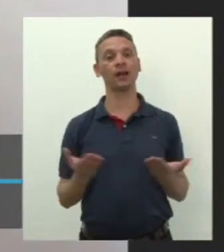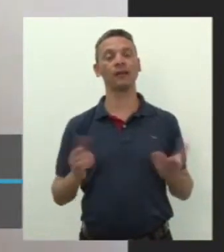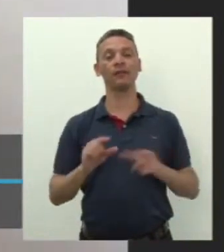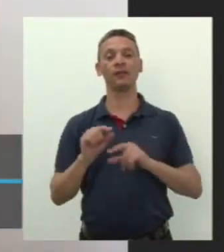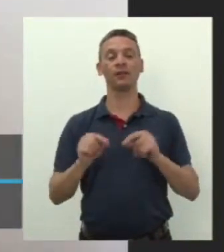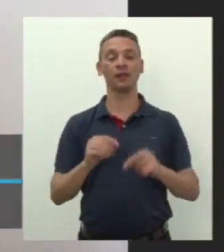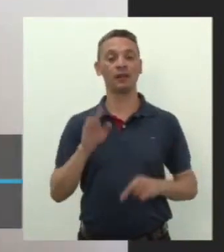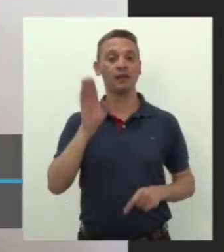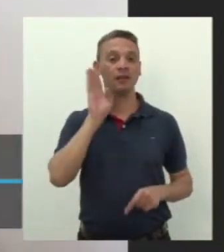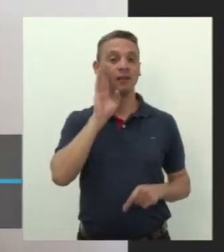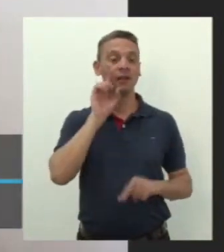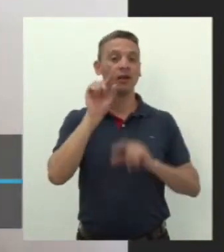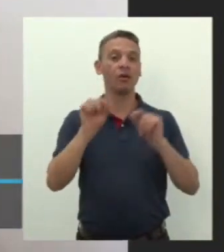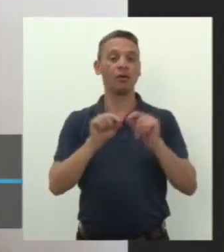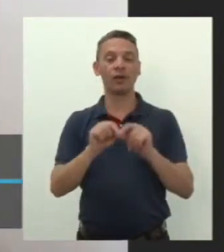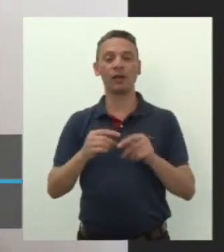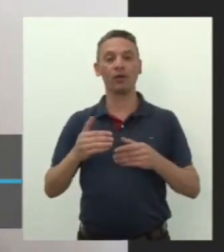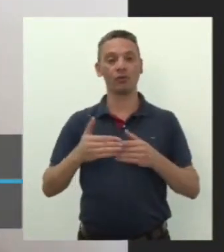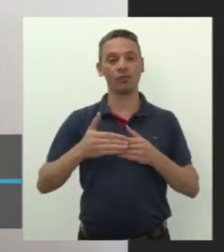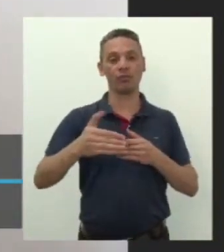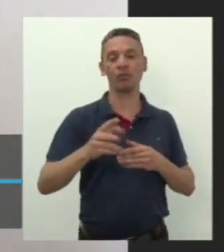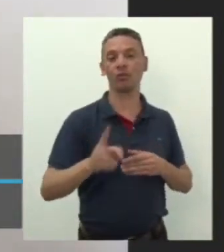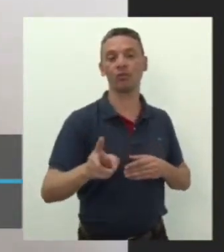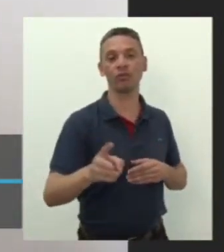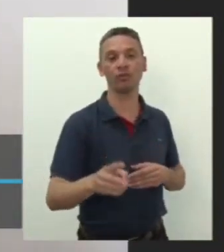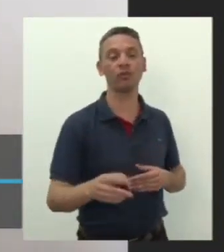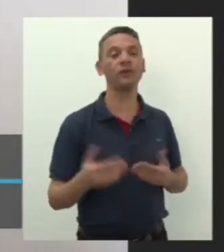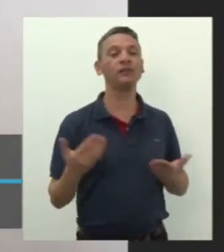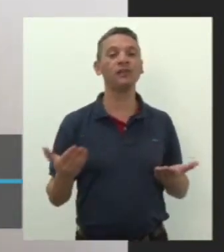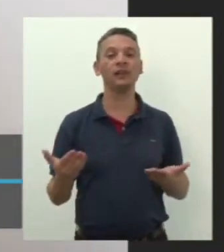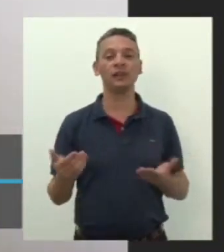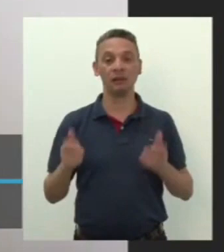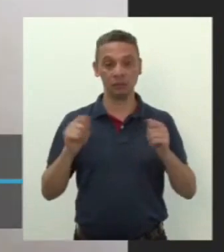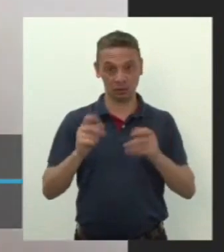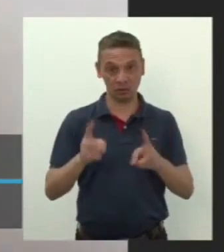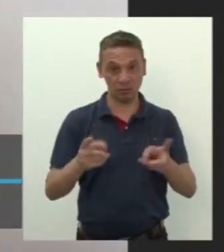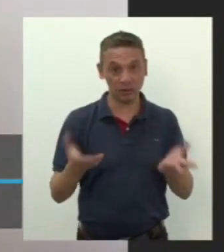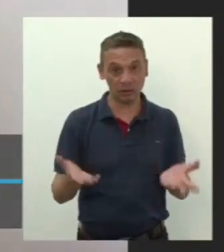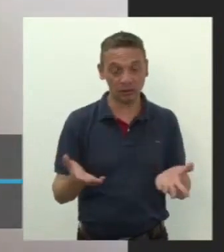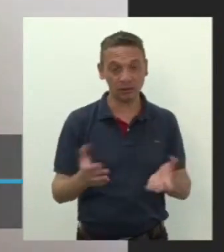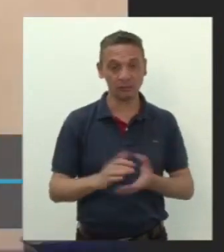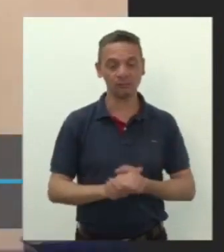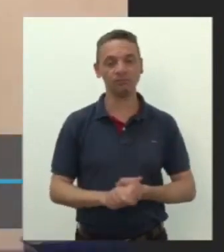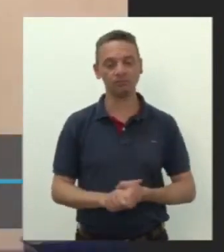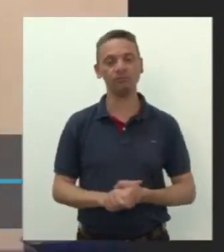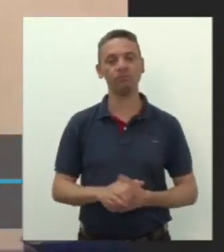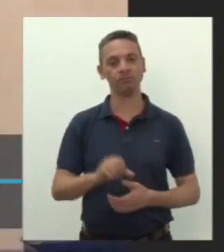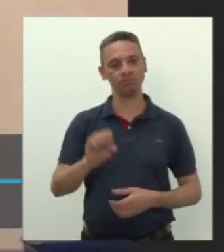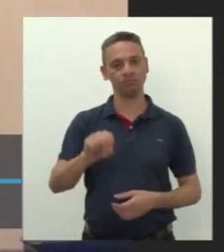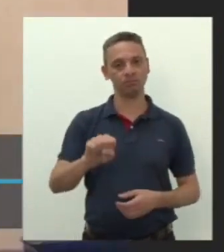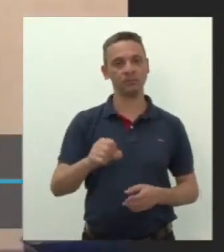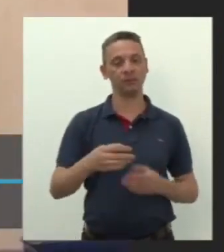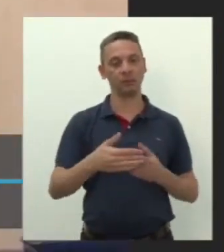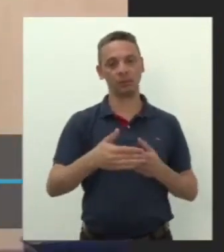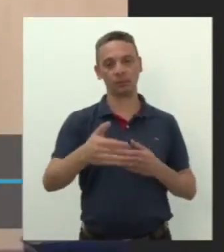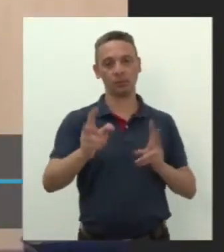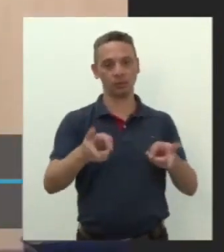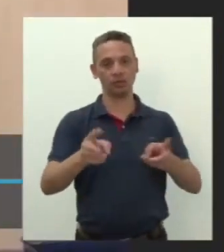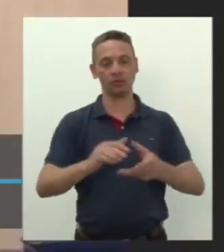que seria interessante a gente dar continuidade, Tati. Posso continuar? Pode sim.